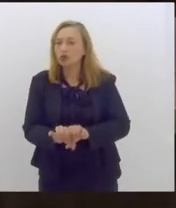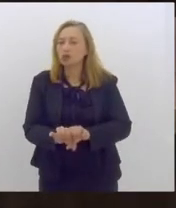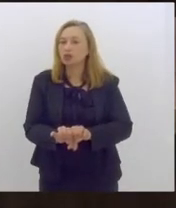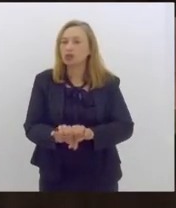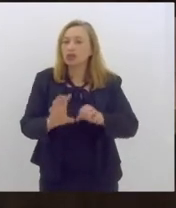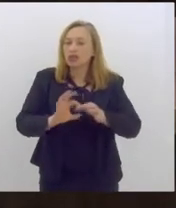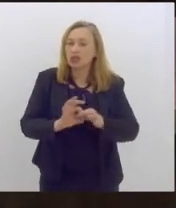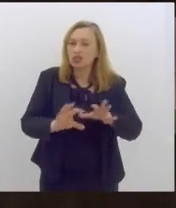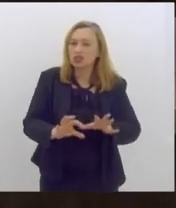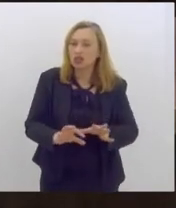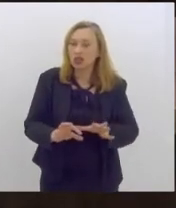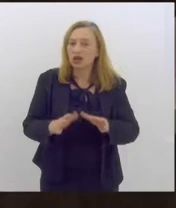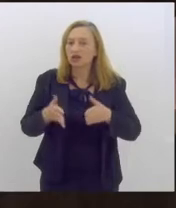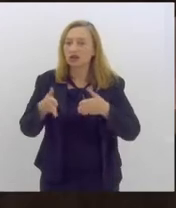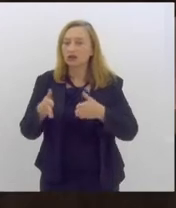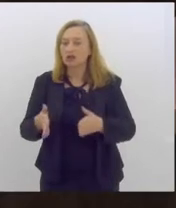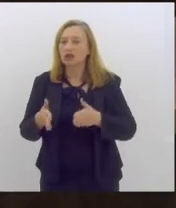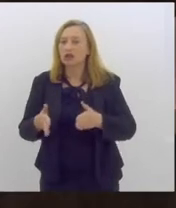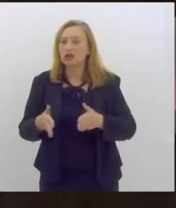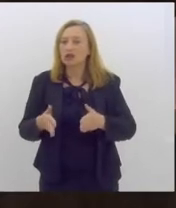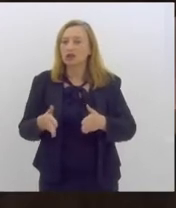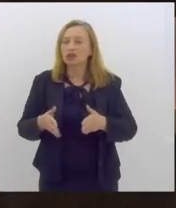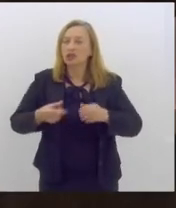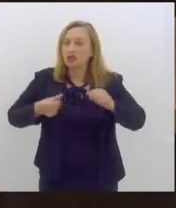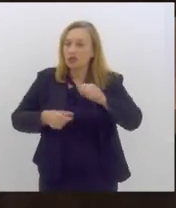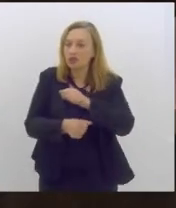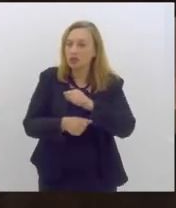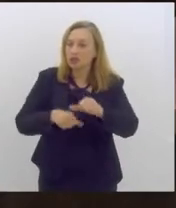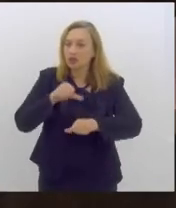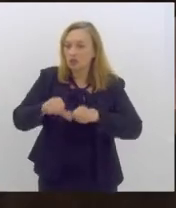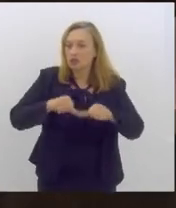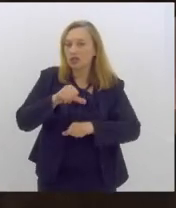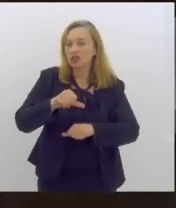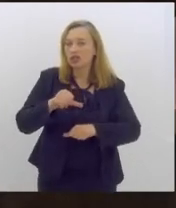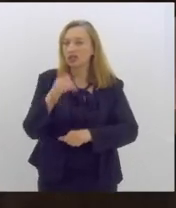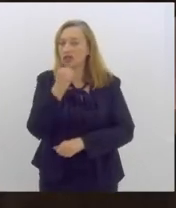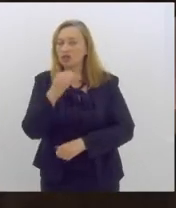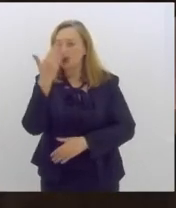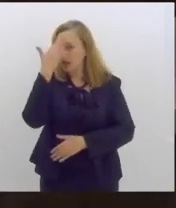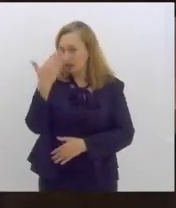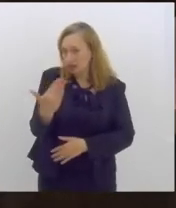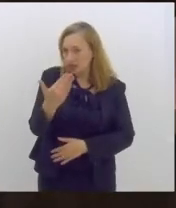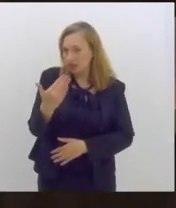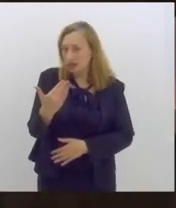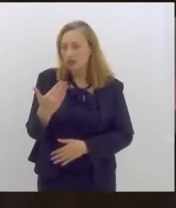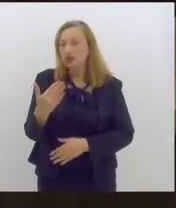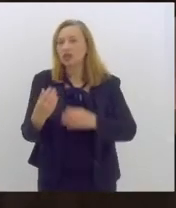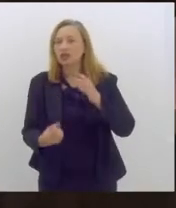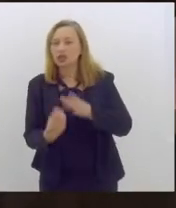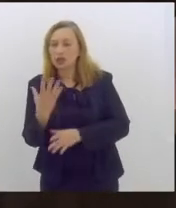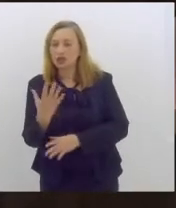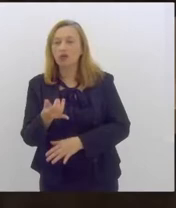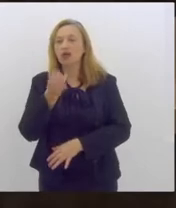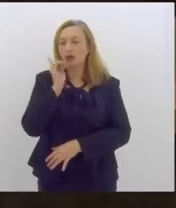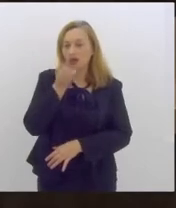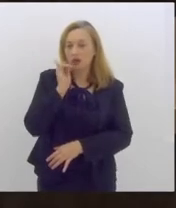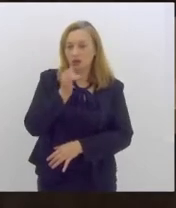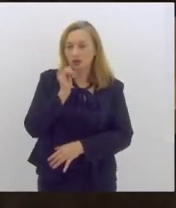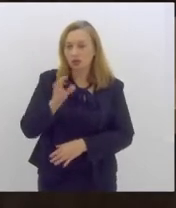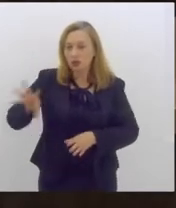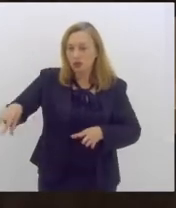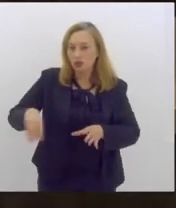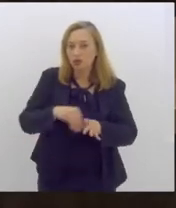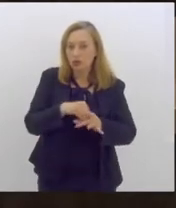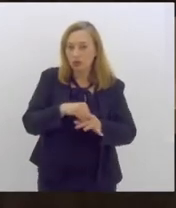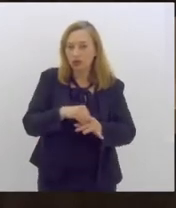deixar em evidência essa perspectiva de investimento na mudança da matriz energética eu agradeço o relator que